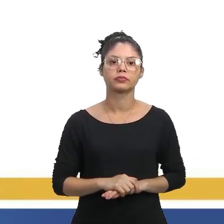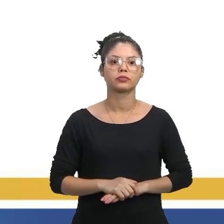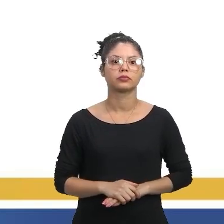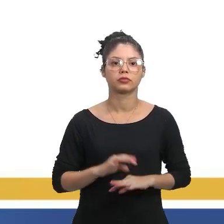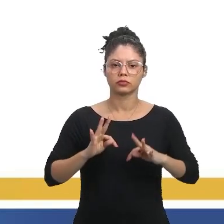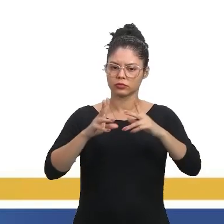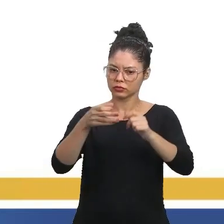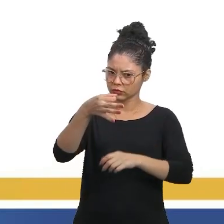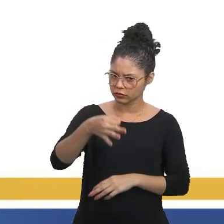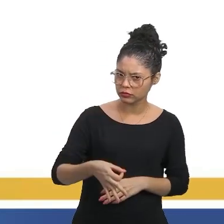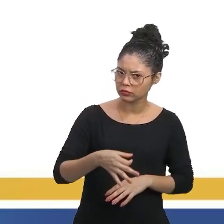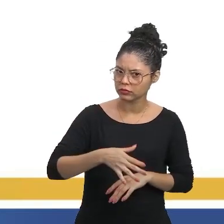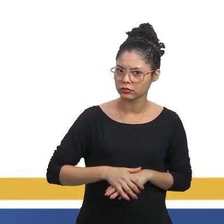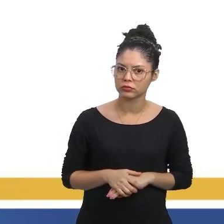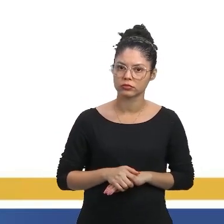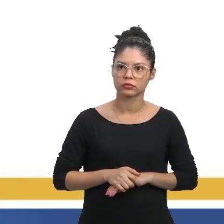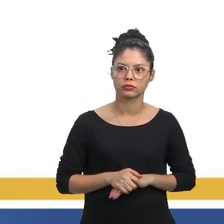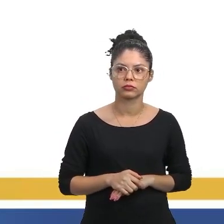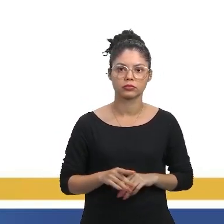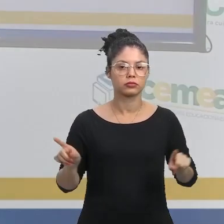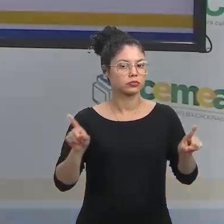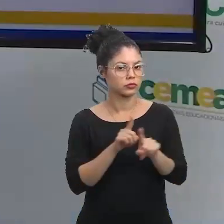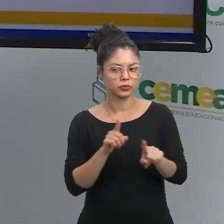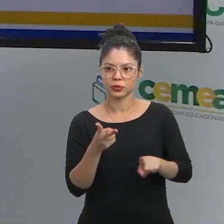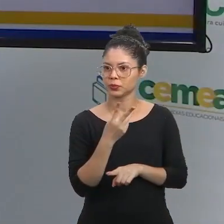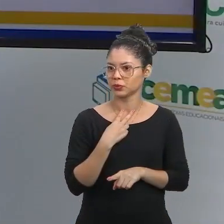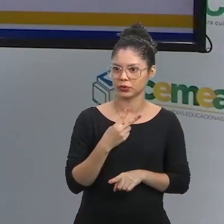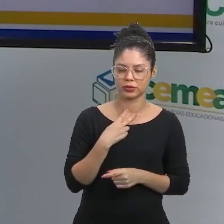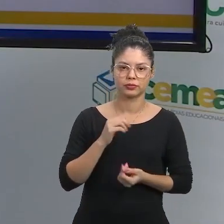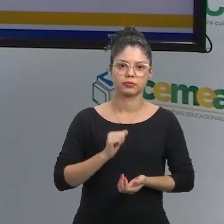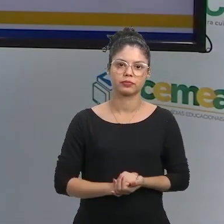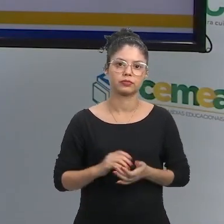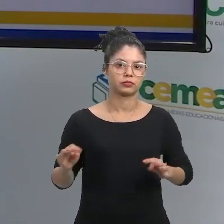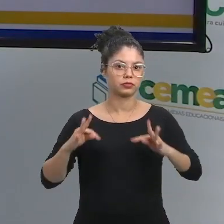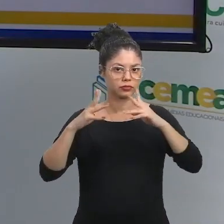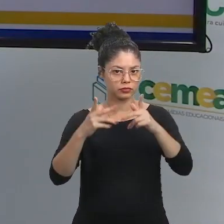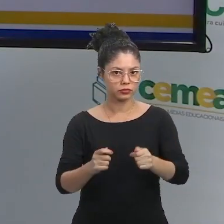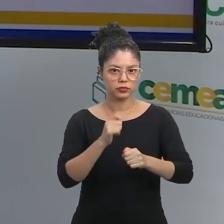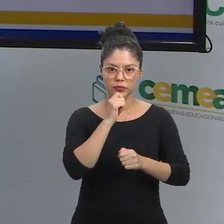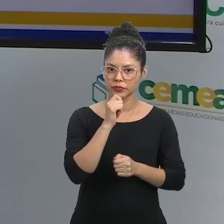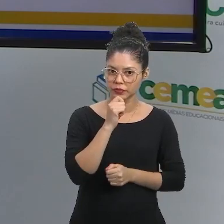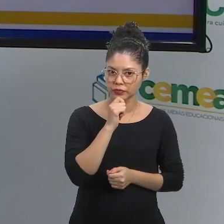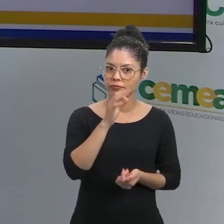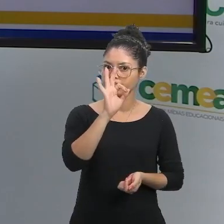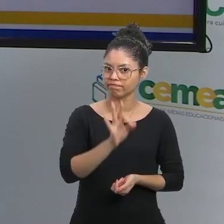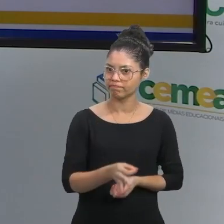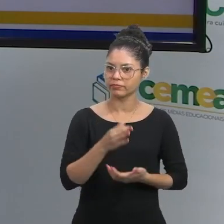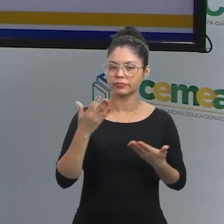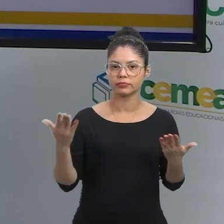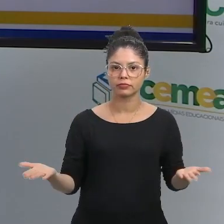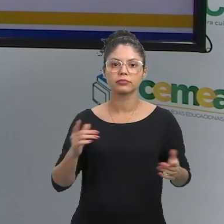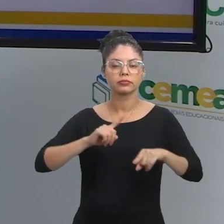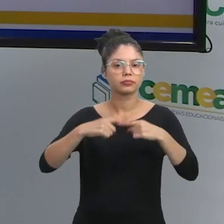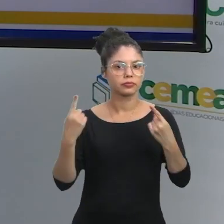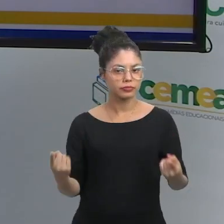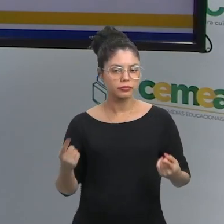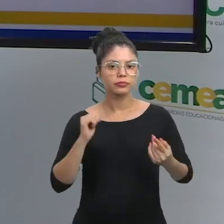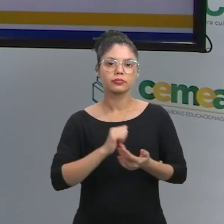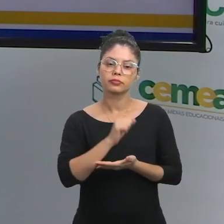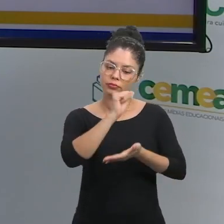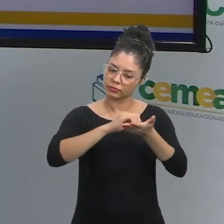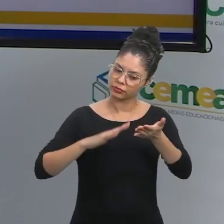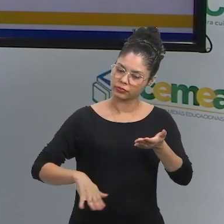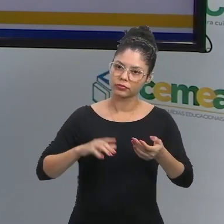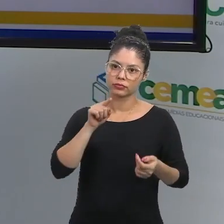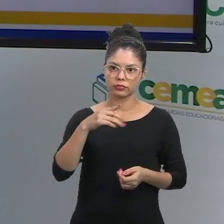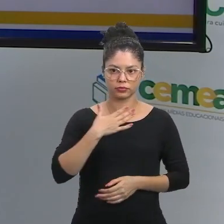está certo? Não podemos afirmar que todos esses postulados estão certos. Mas no exercício,